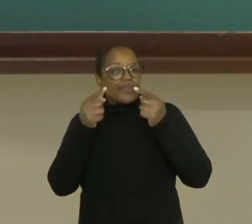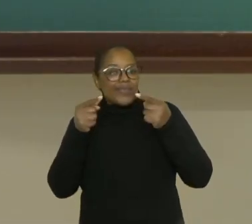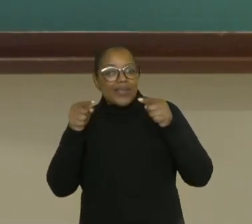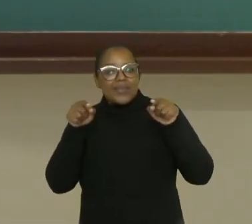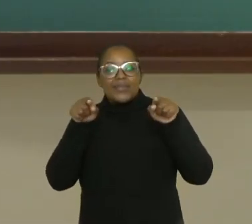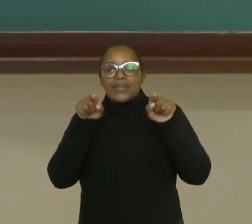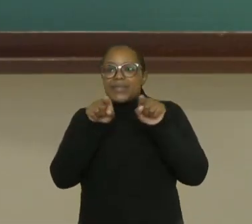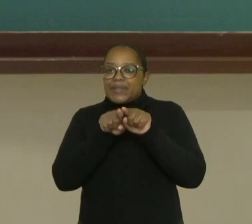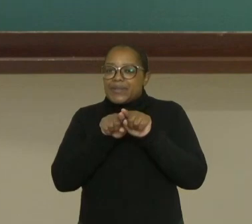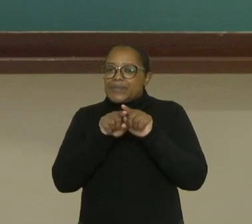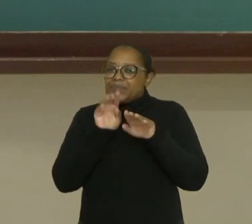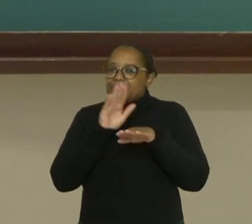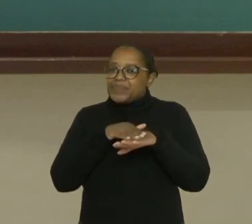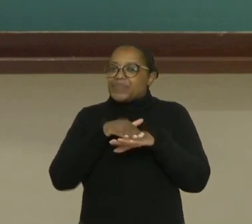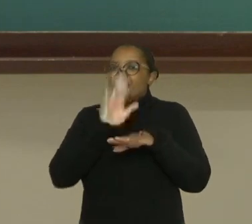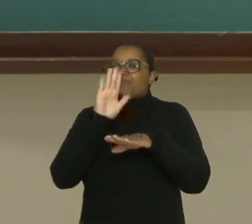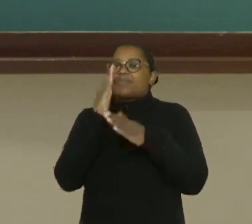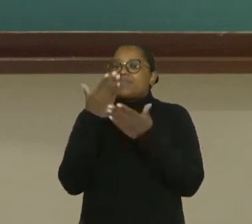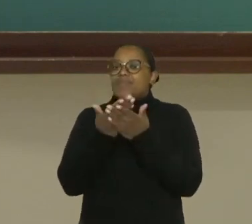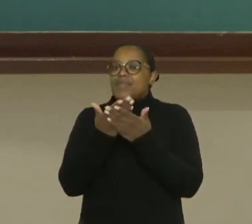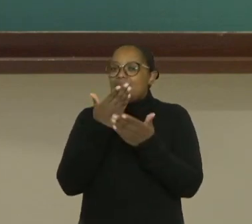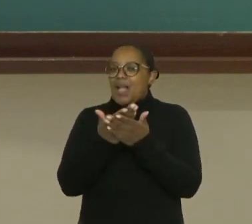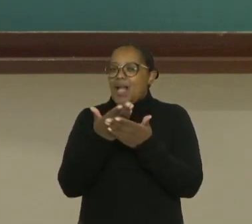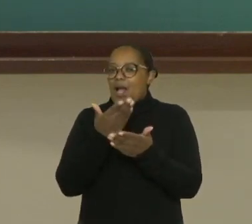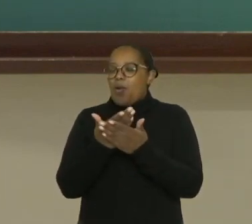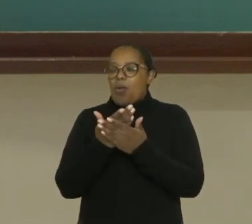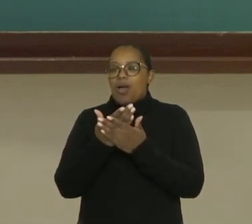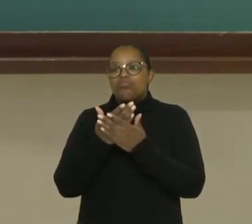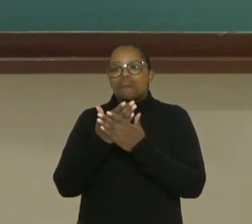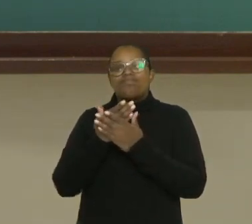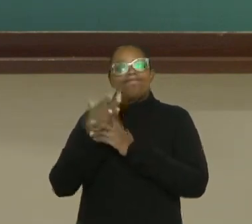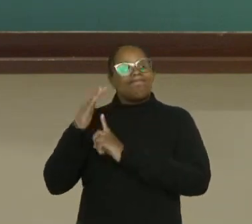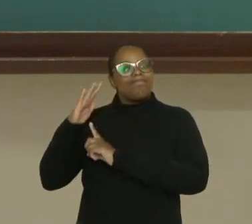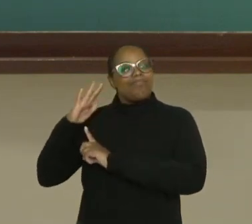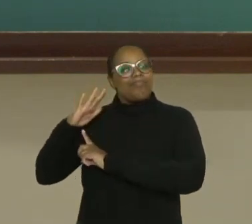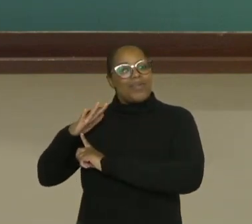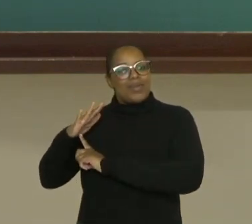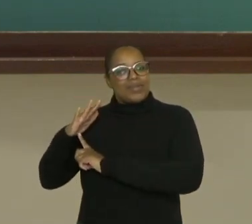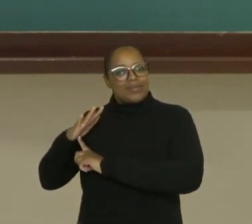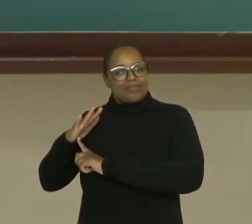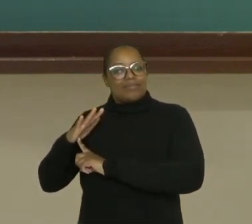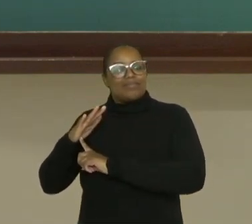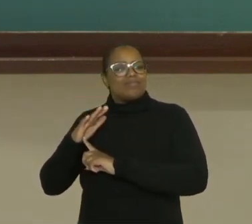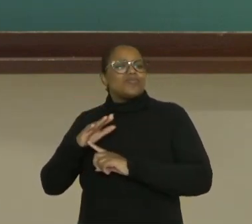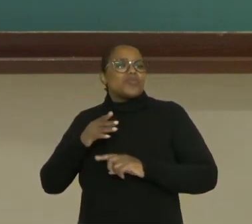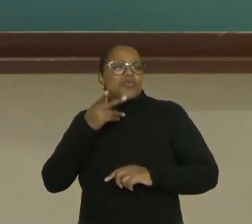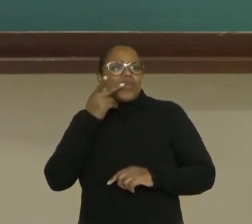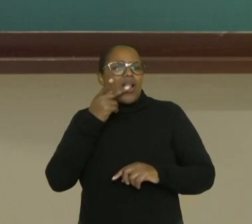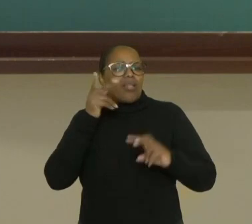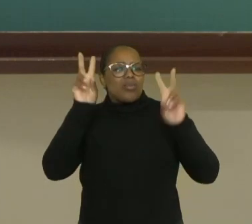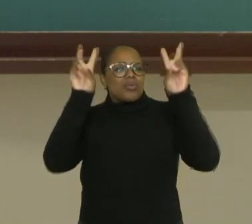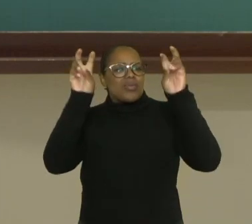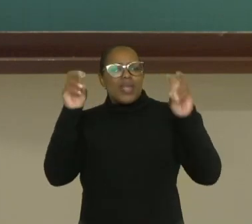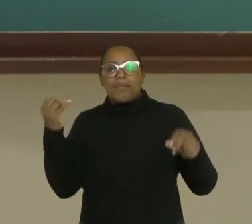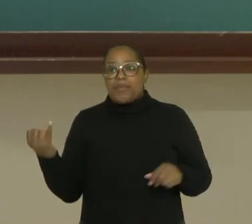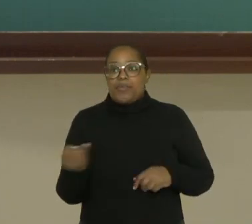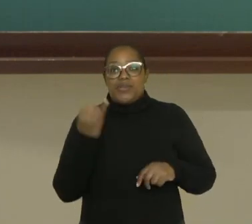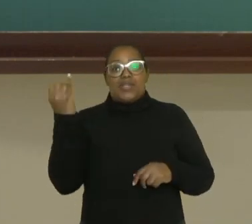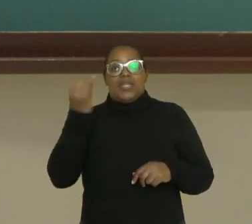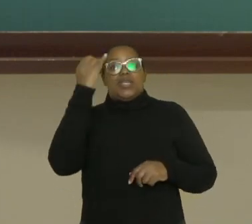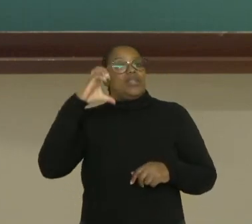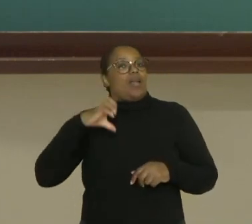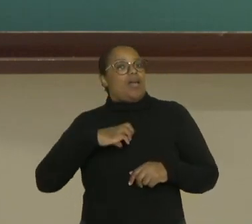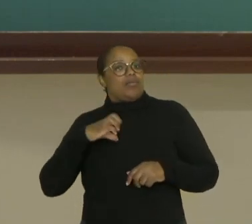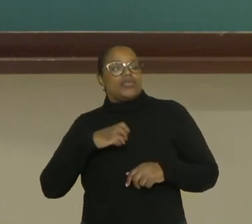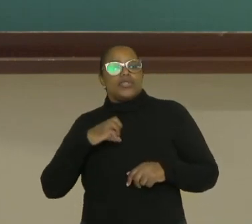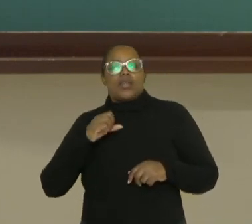voltamos com mais aula Paraná e estamos falando de um tema bastante importante que é a ética, os princípios morais, os